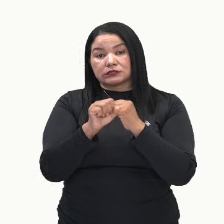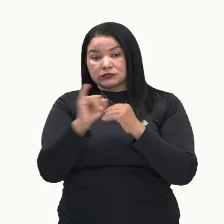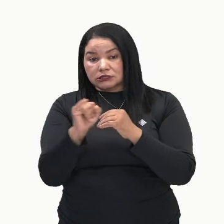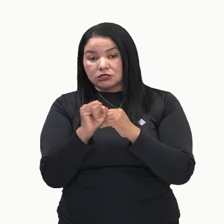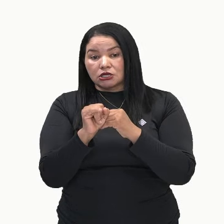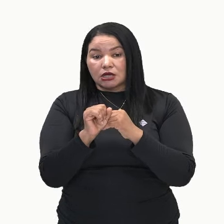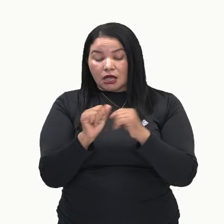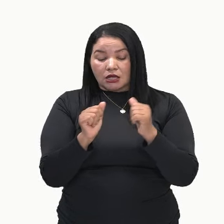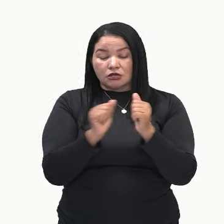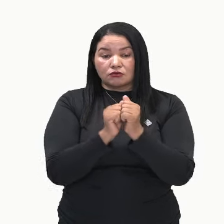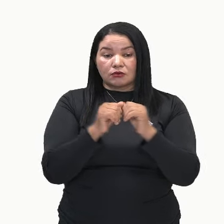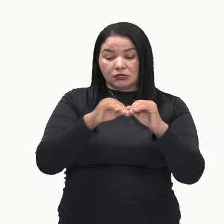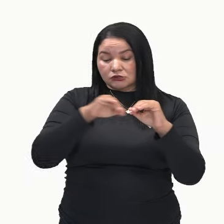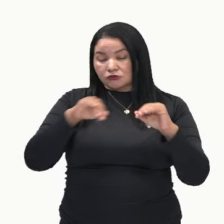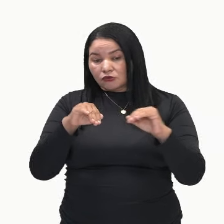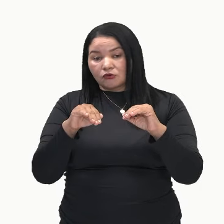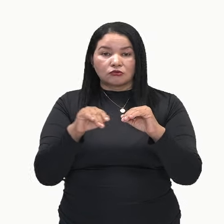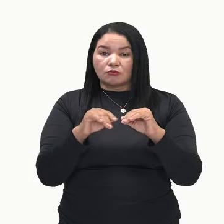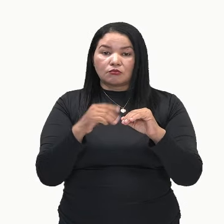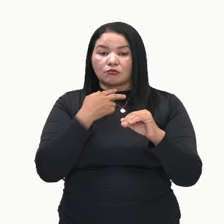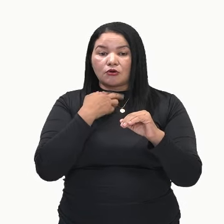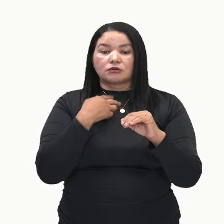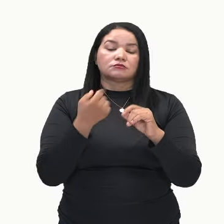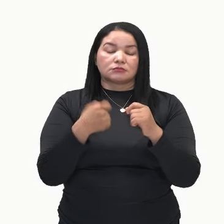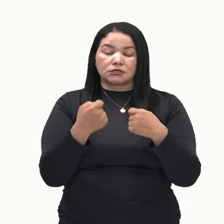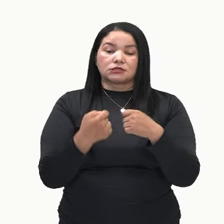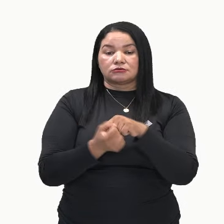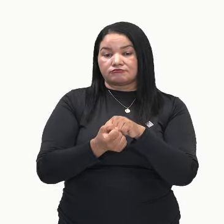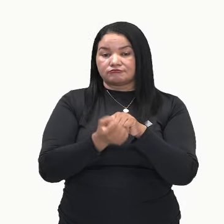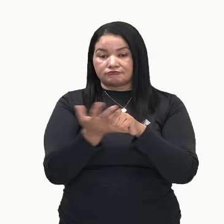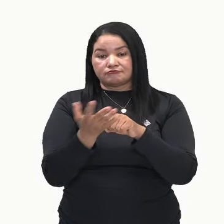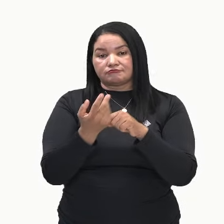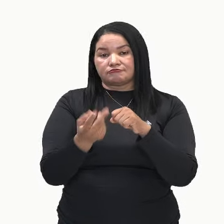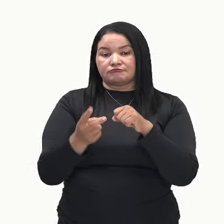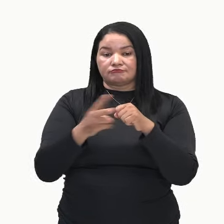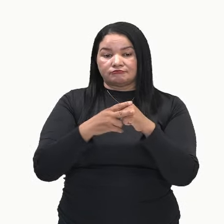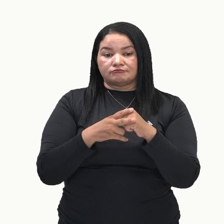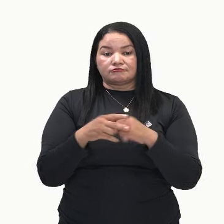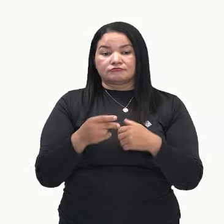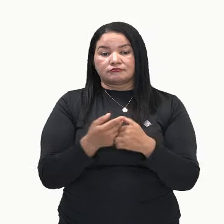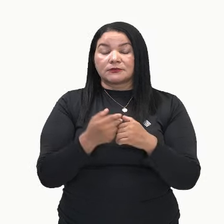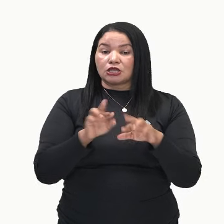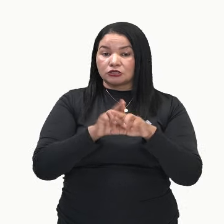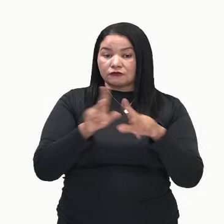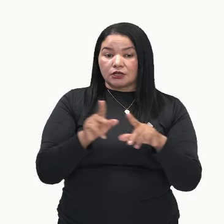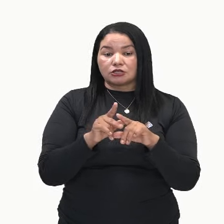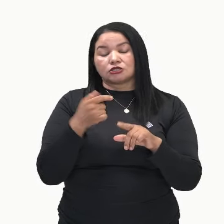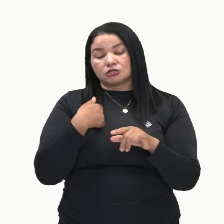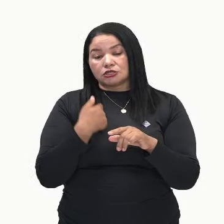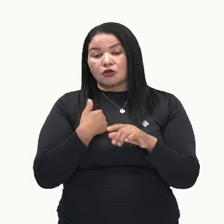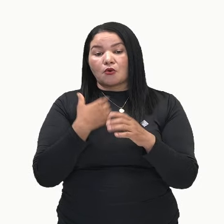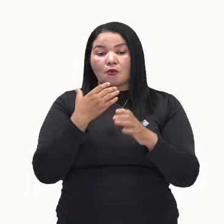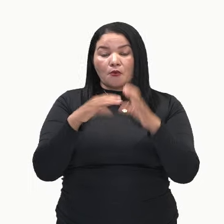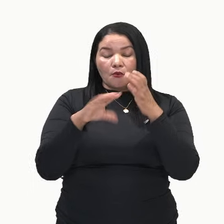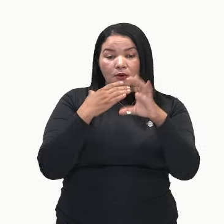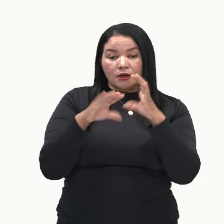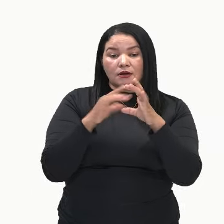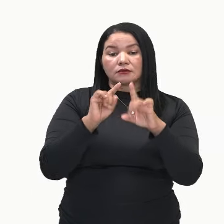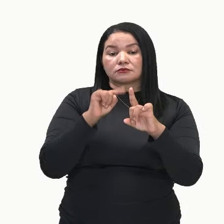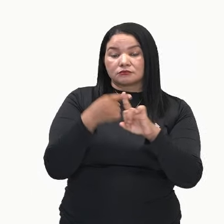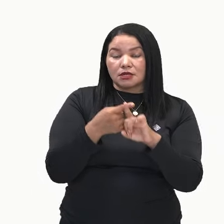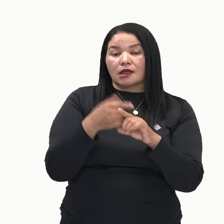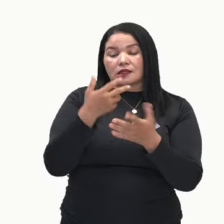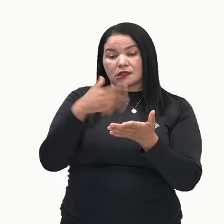aí eu tenho uma locução verbal. É diferente quando eu digo eu canto e danço. Eu tenho duas informações.